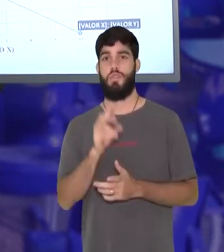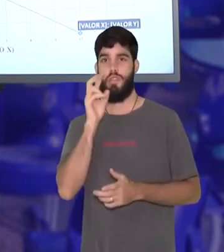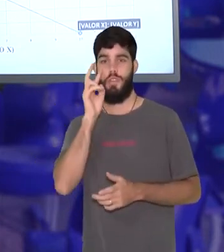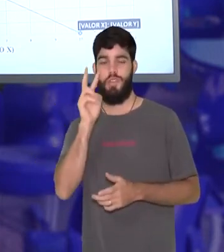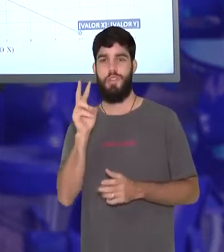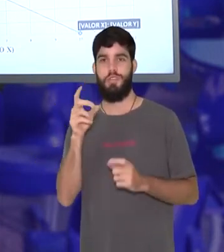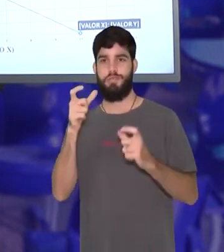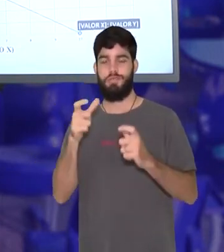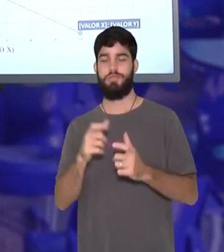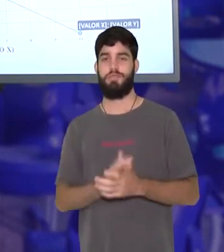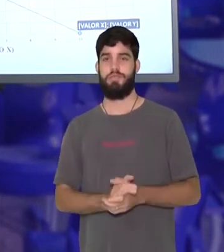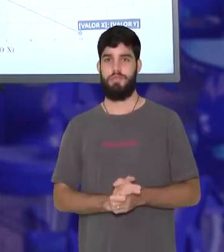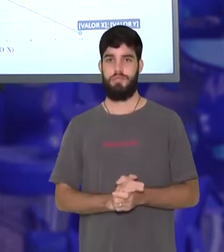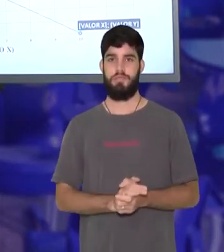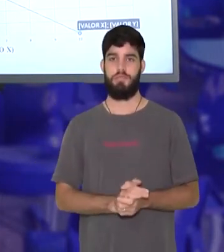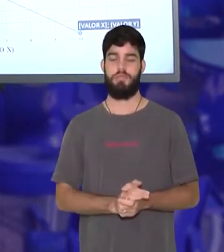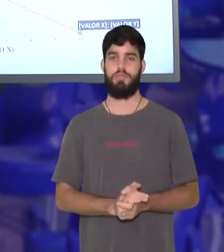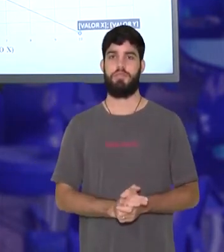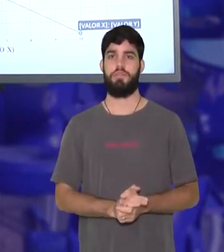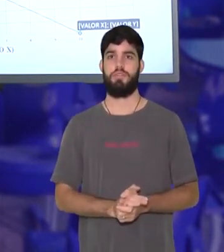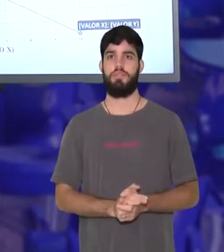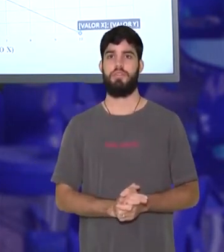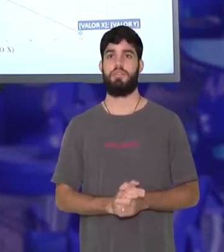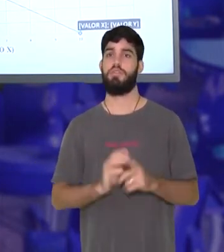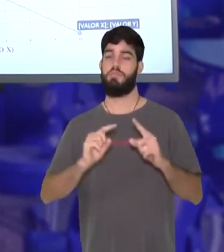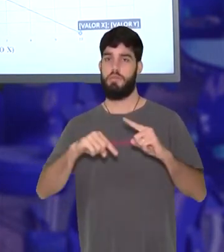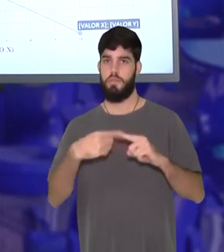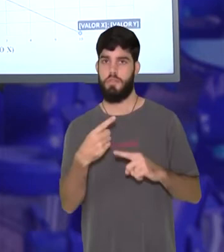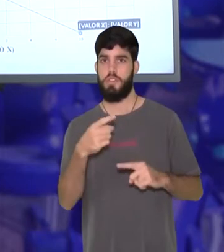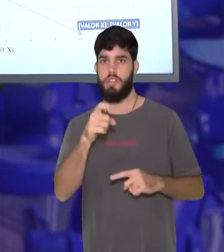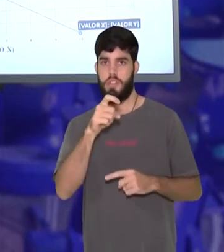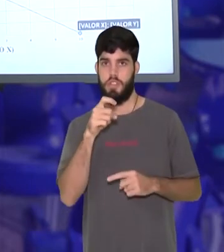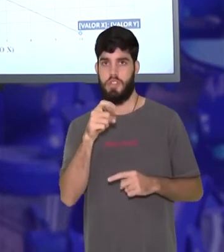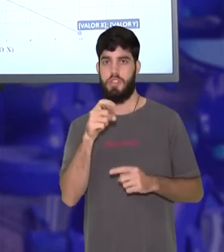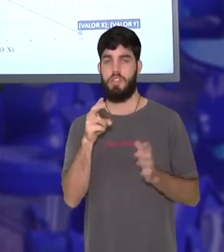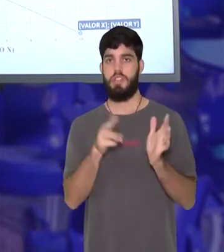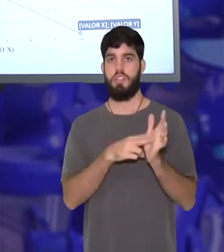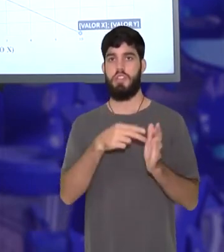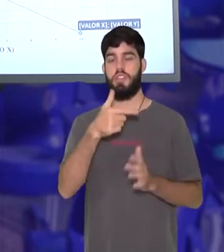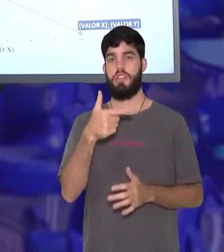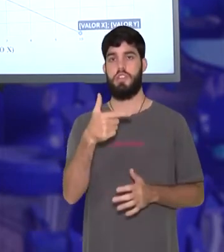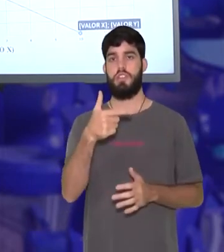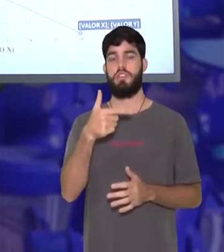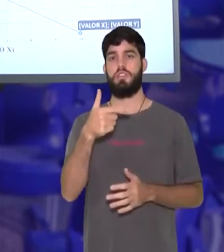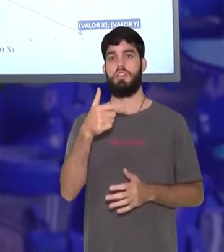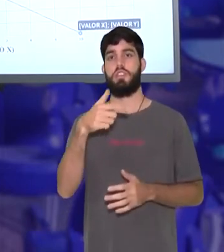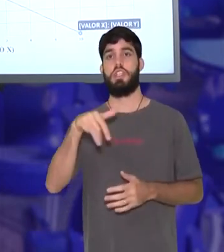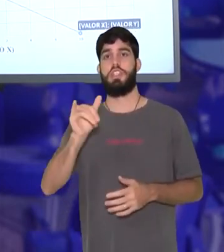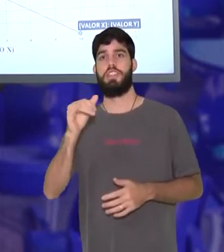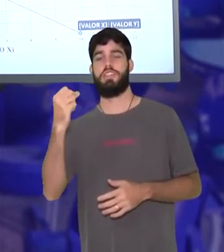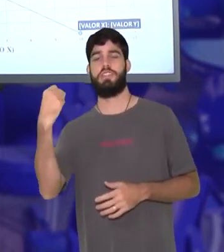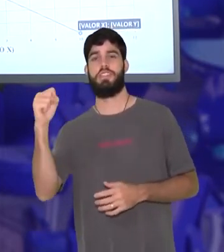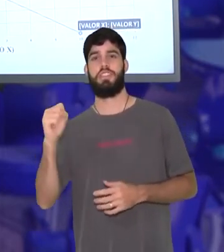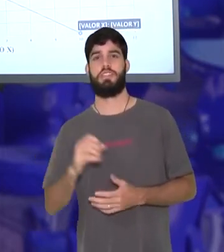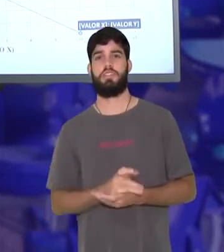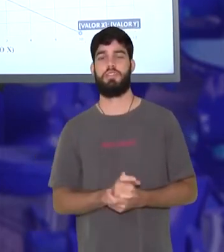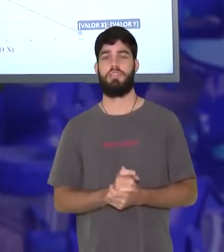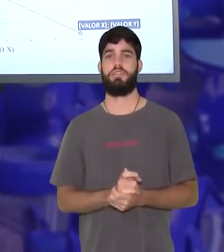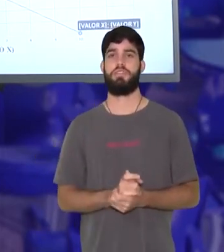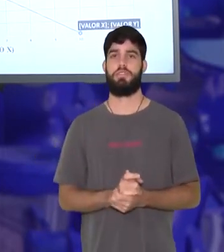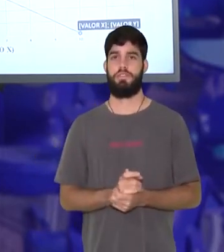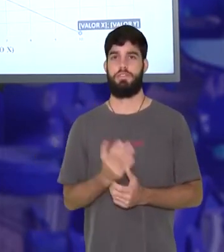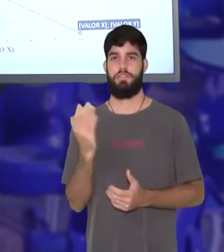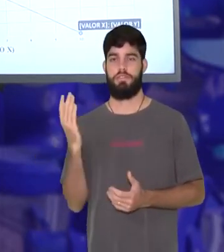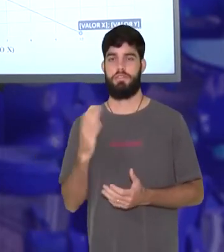x igual a um Y = 9 próximo. X = 2Y = 8